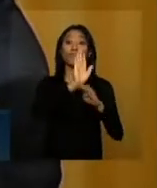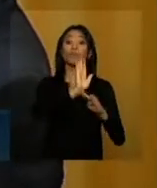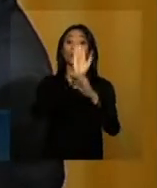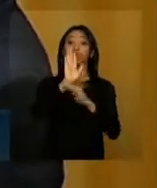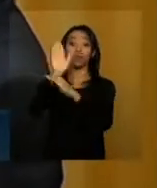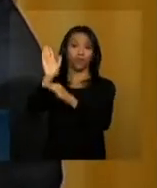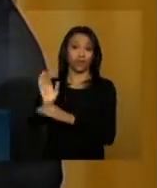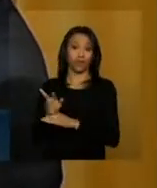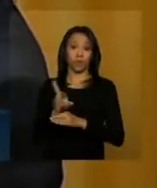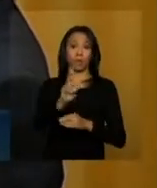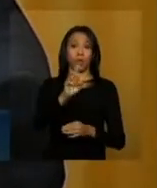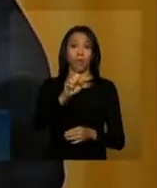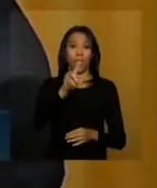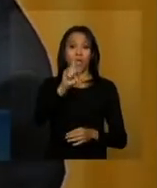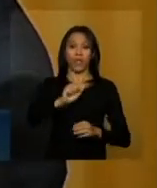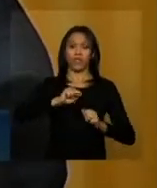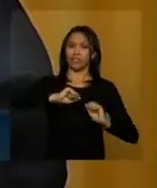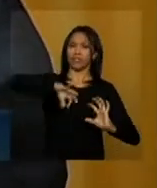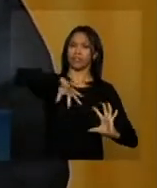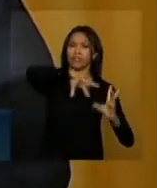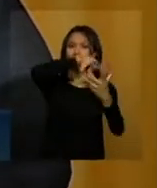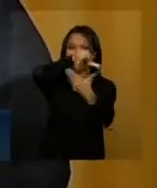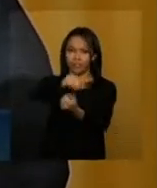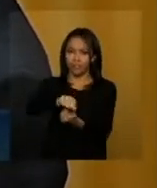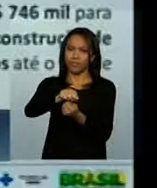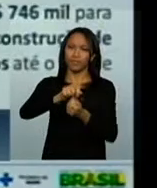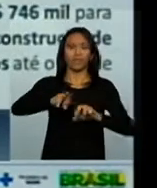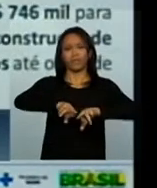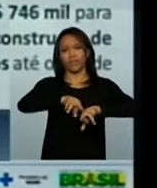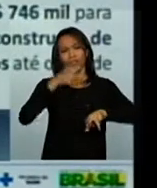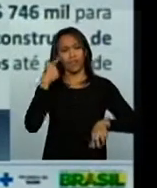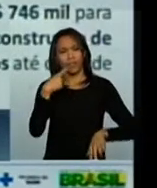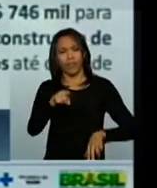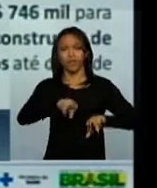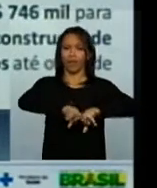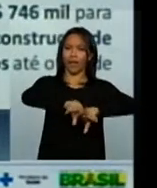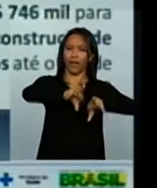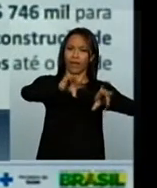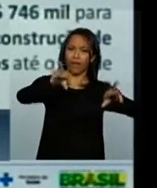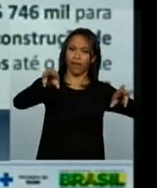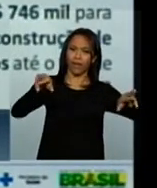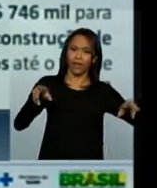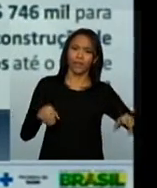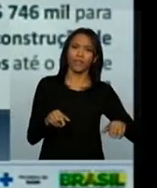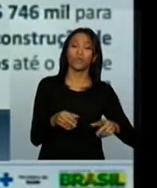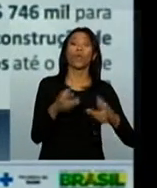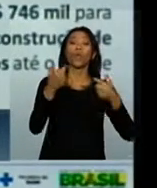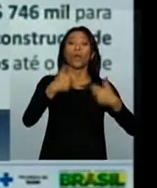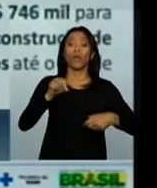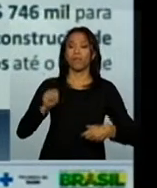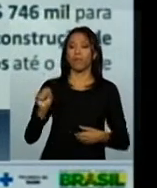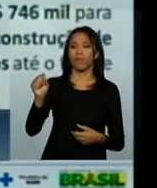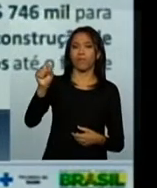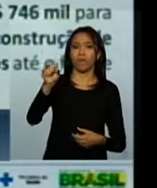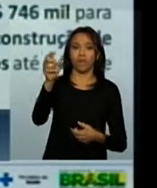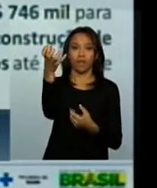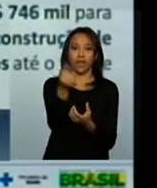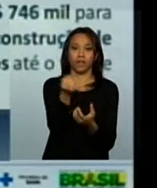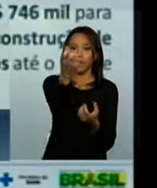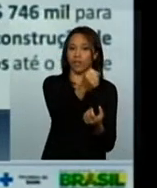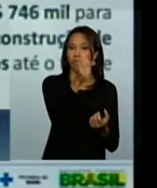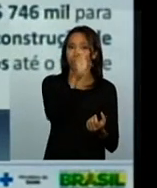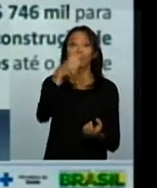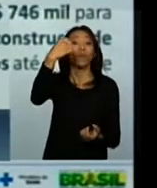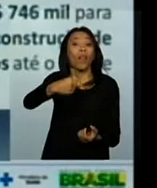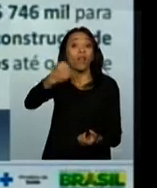internacional disso, a nossa experiência vitoriosa, com dezenas aí de postos de coletas e bancos de leite e